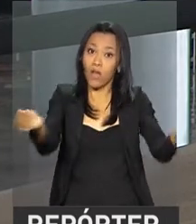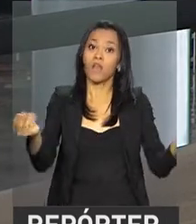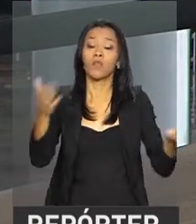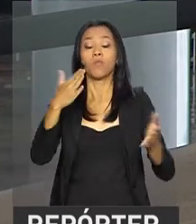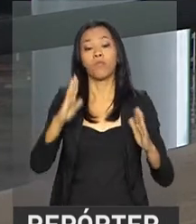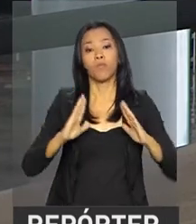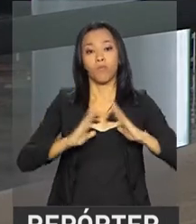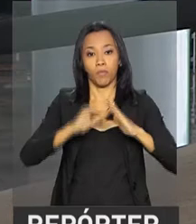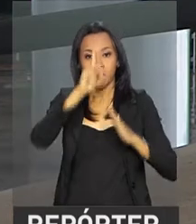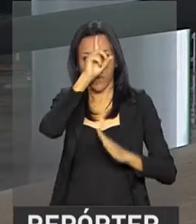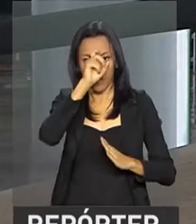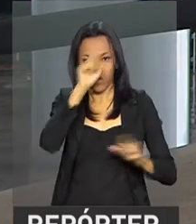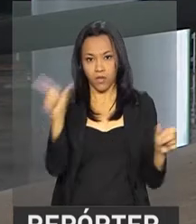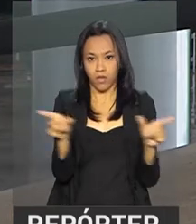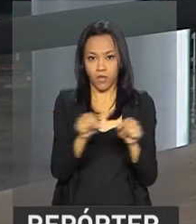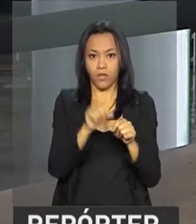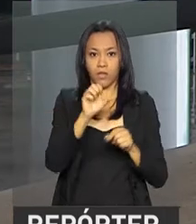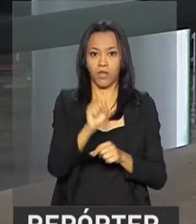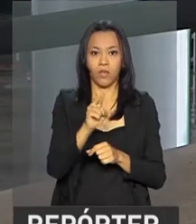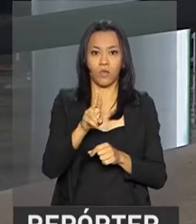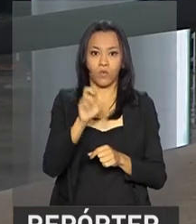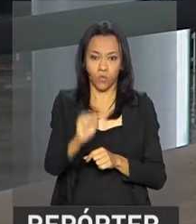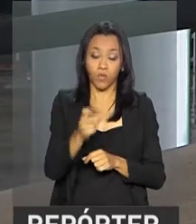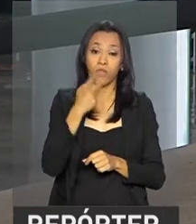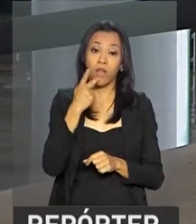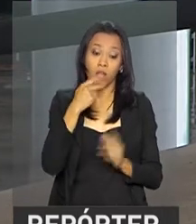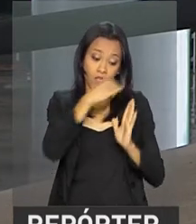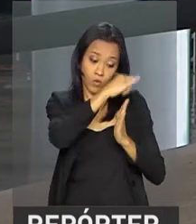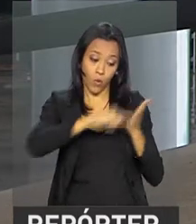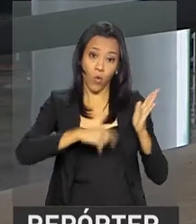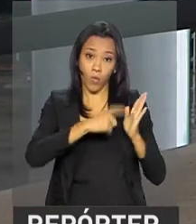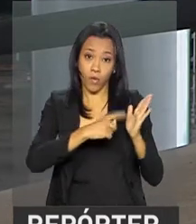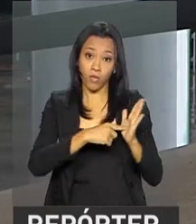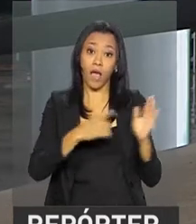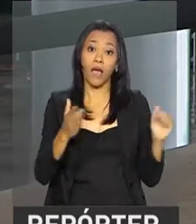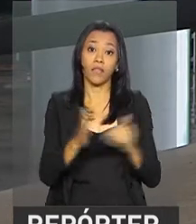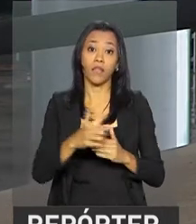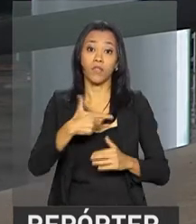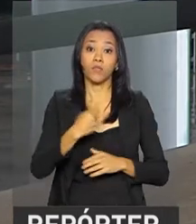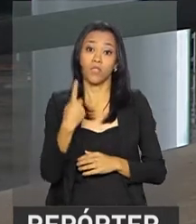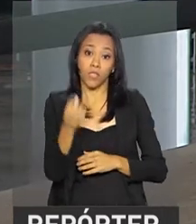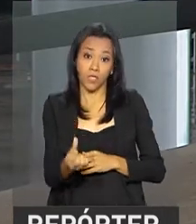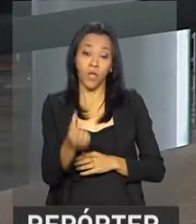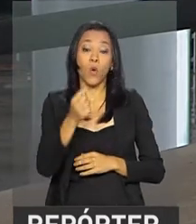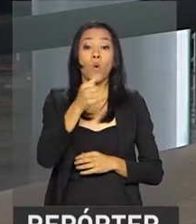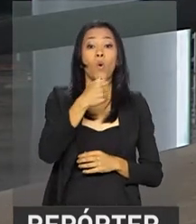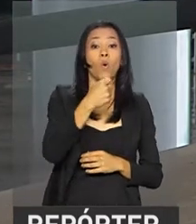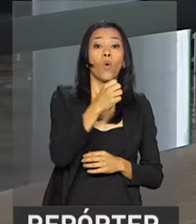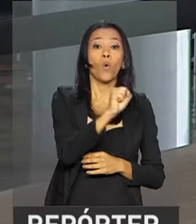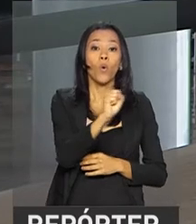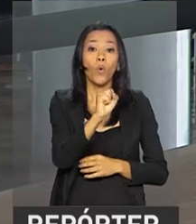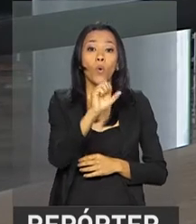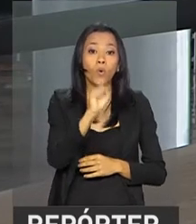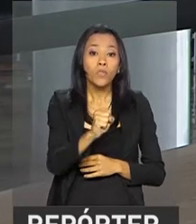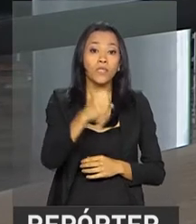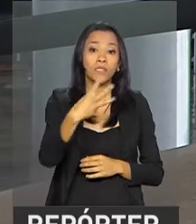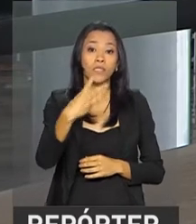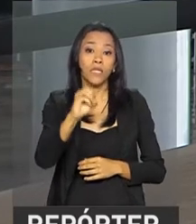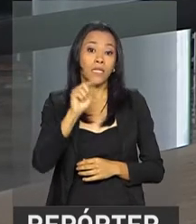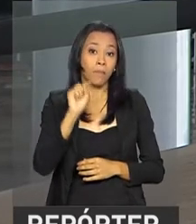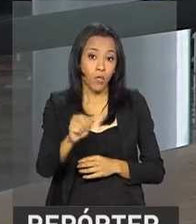estima se que em 2016 que aproximadamente 830 mil pessoas viviam com hiv